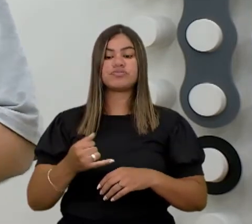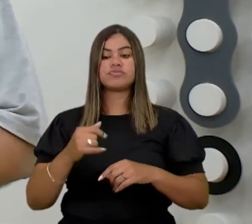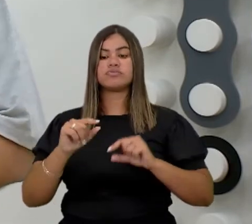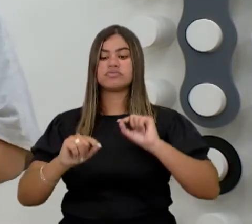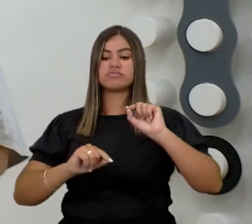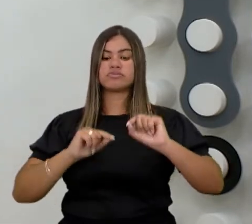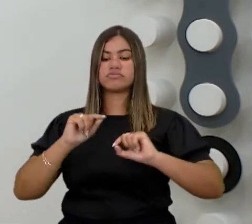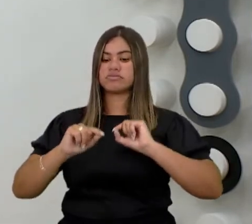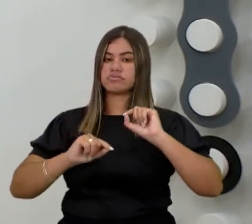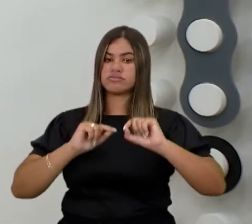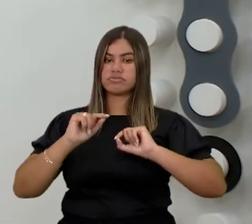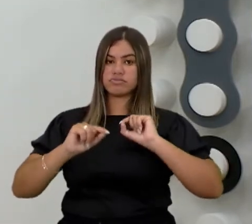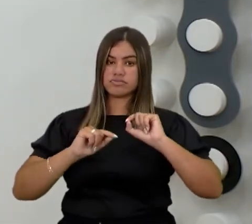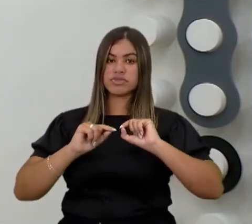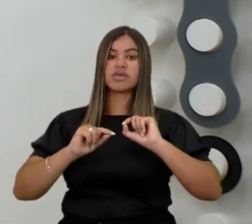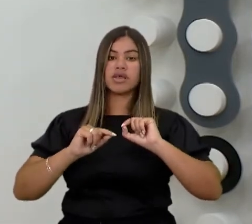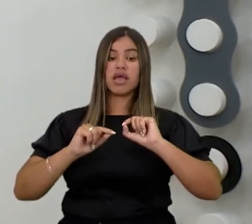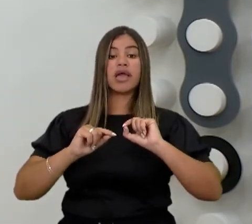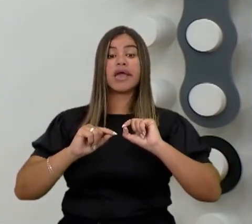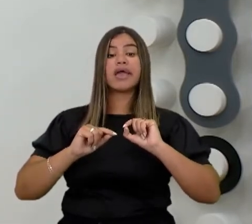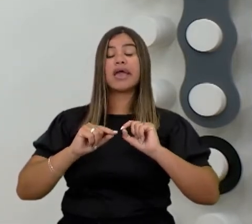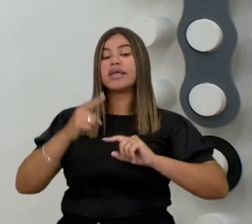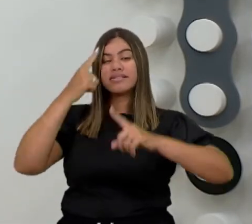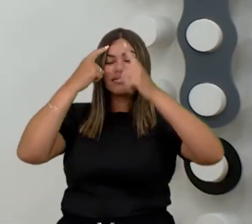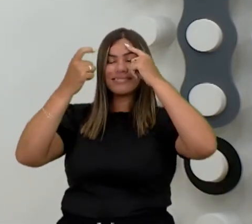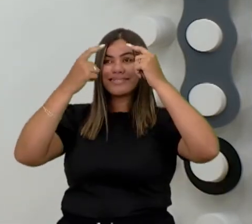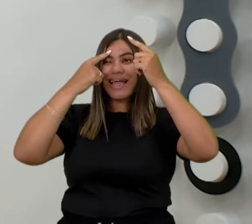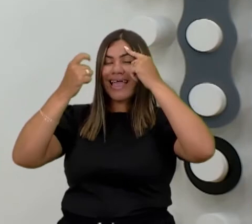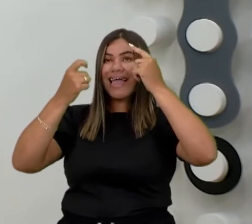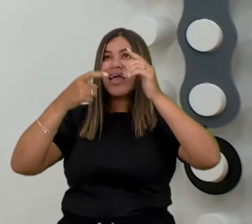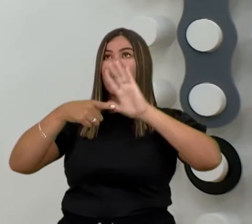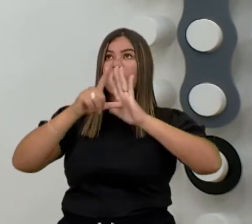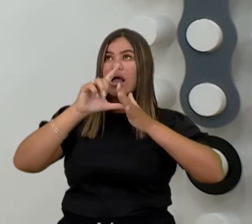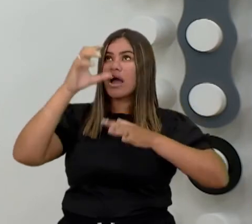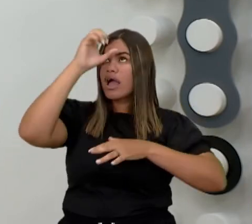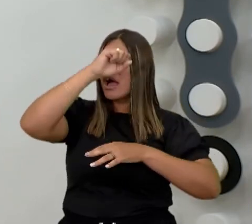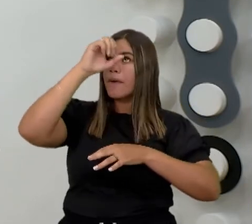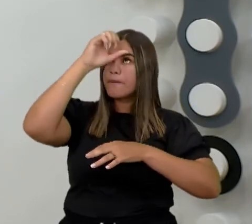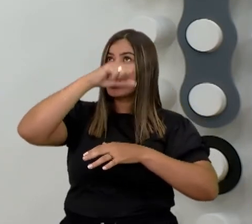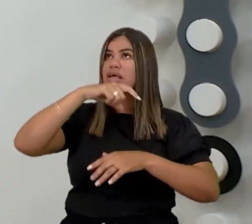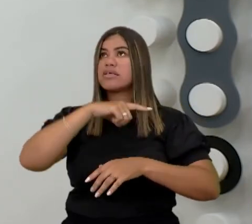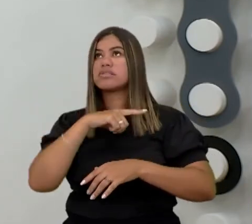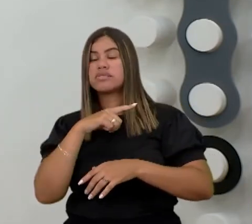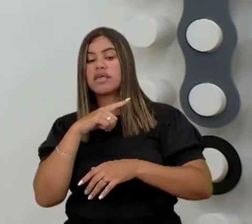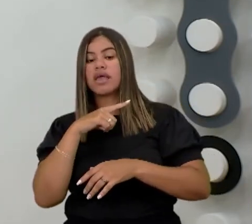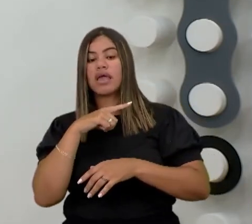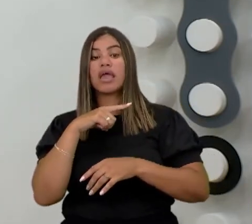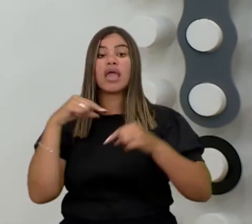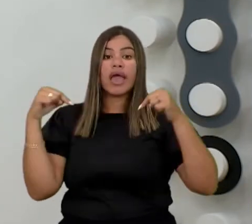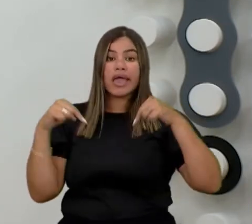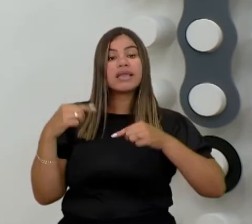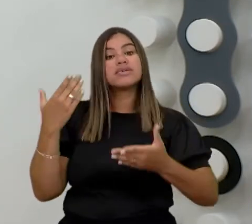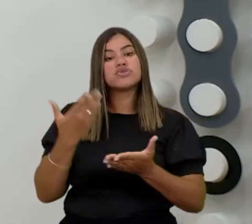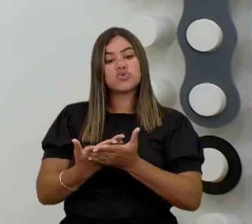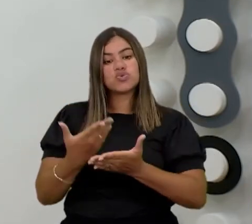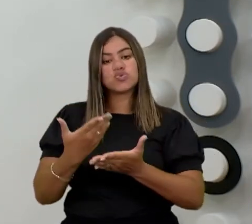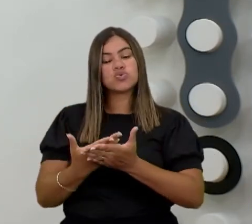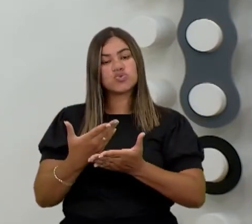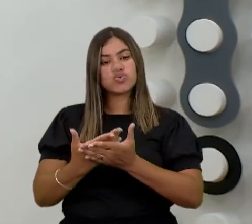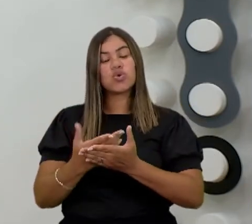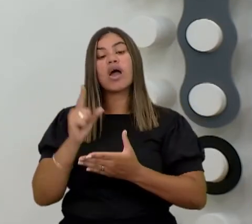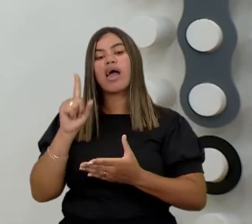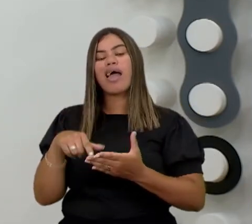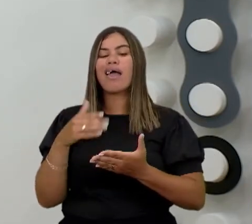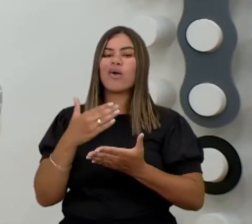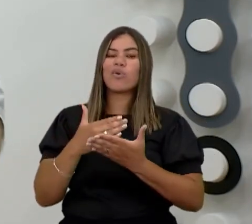nesse brainstorm aí sobre o que você aprendeu tanto nessa aula, né, com uma pequena